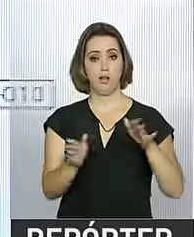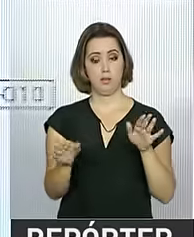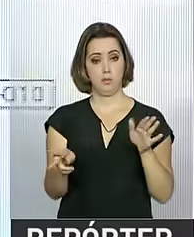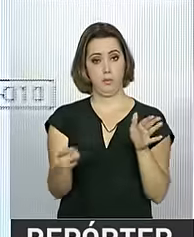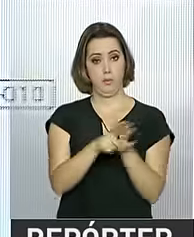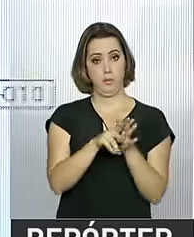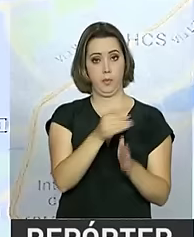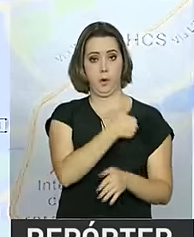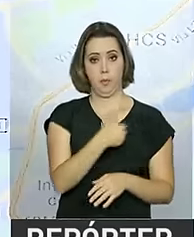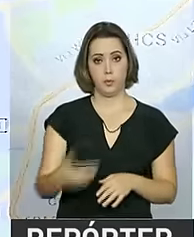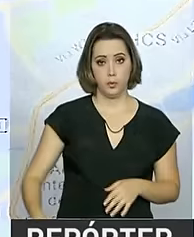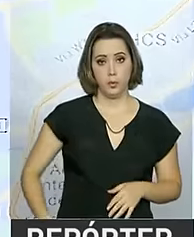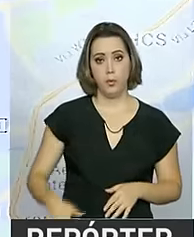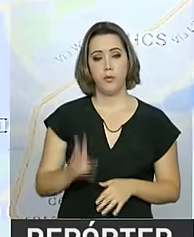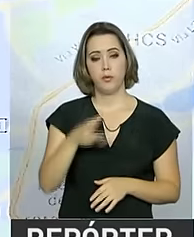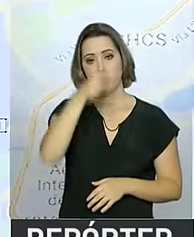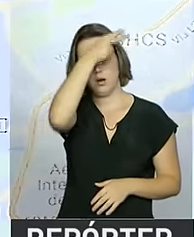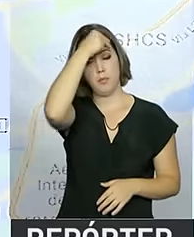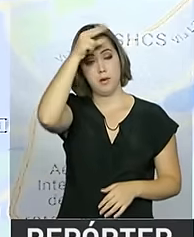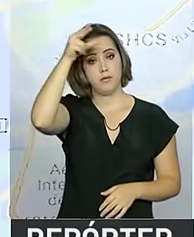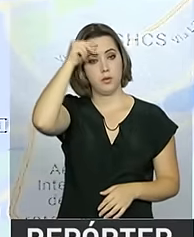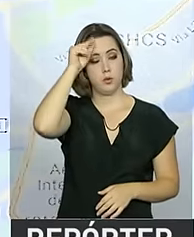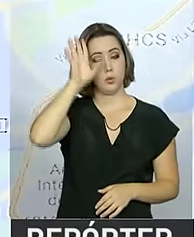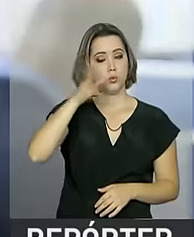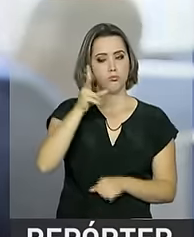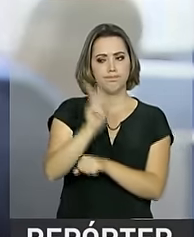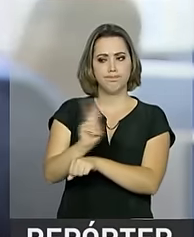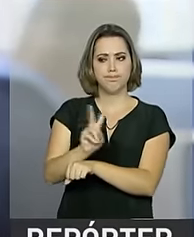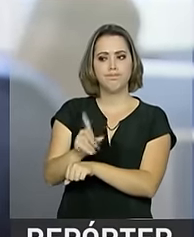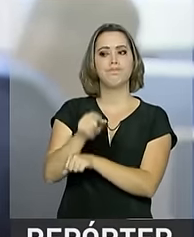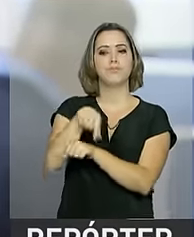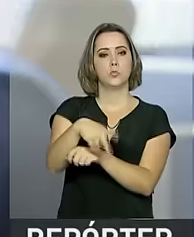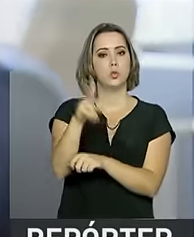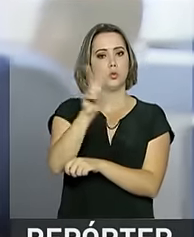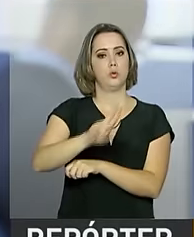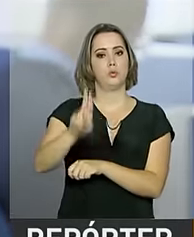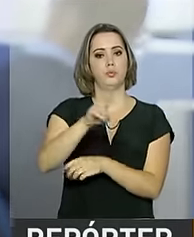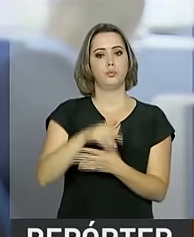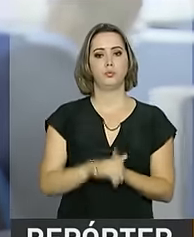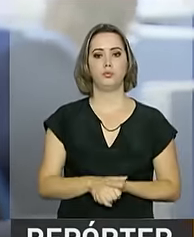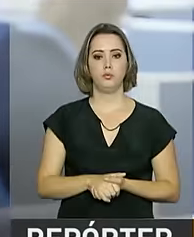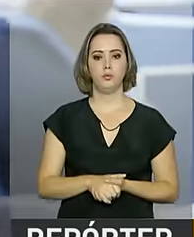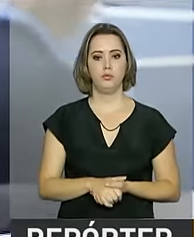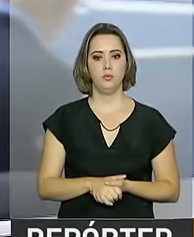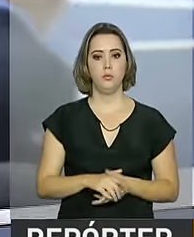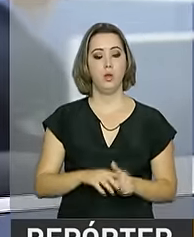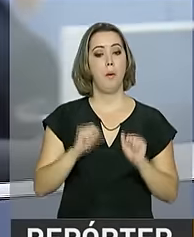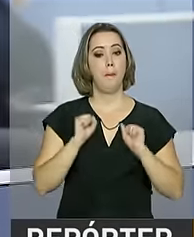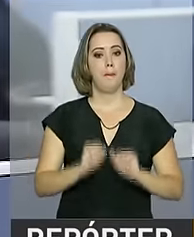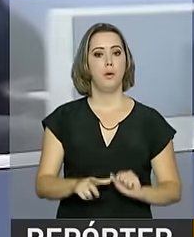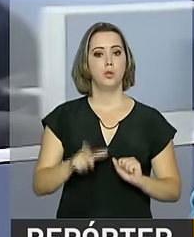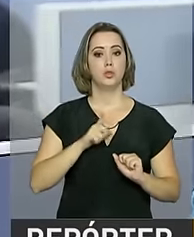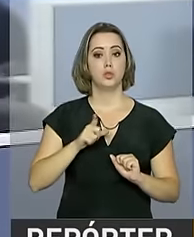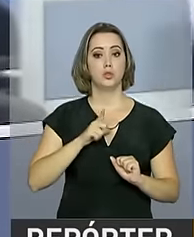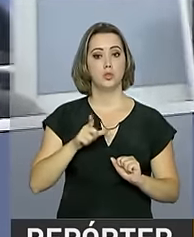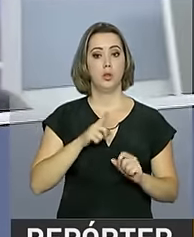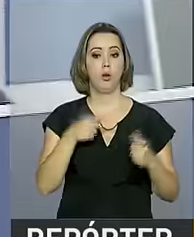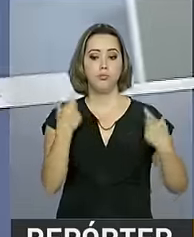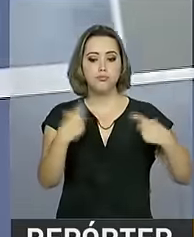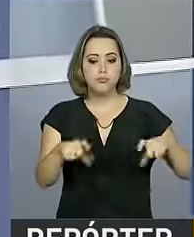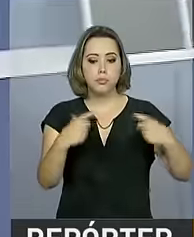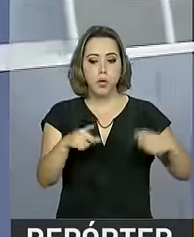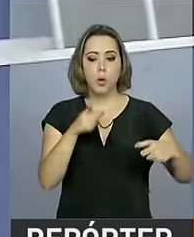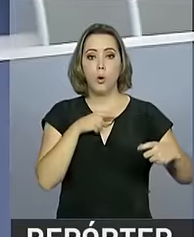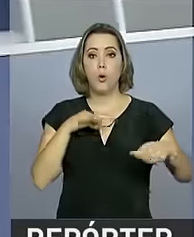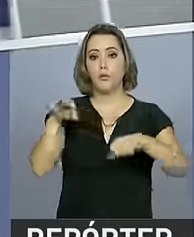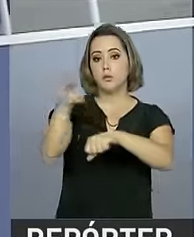usada pelas prefeituras na fiscalização de rotina em todo o país em um órgão público como esse Pode sim ter focos do mosquito da dengue e